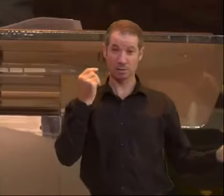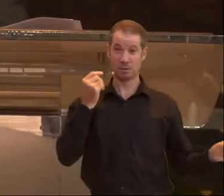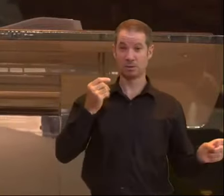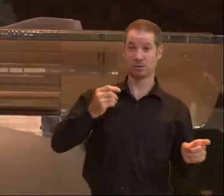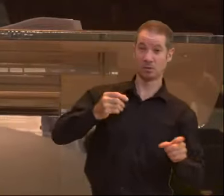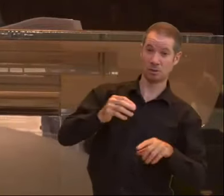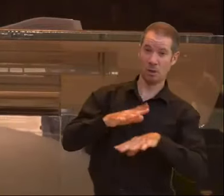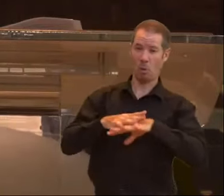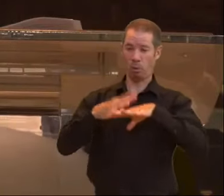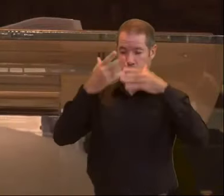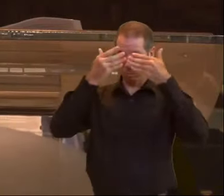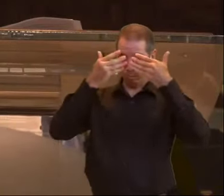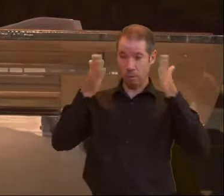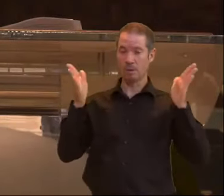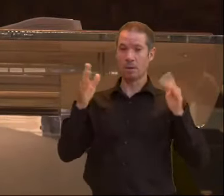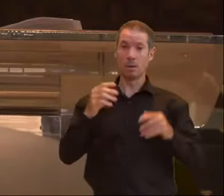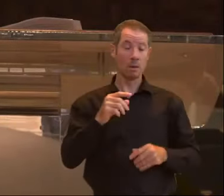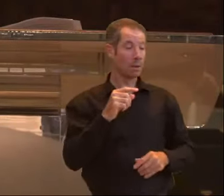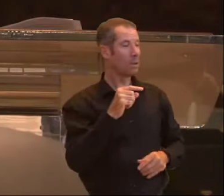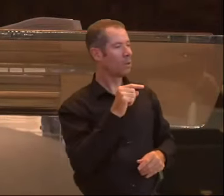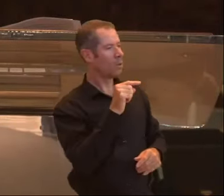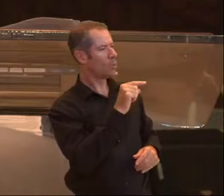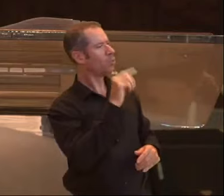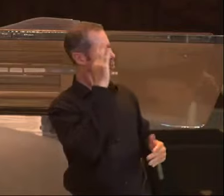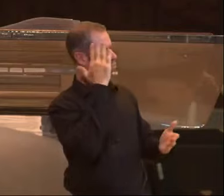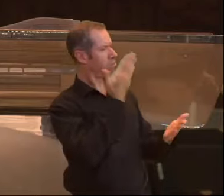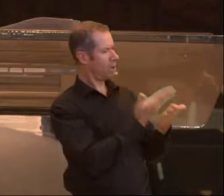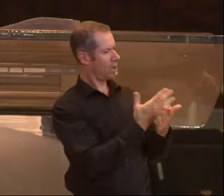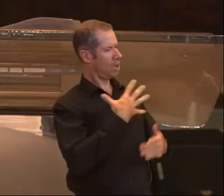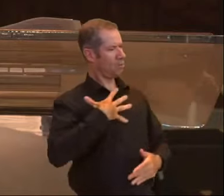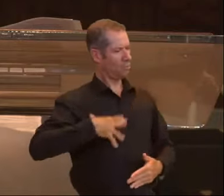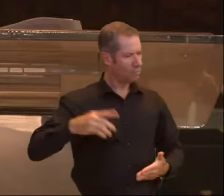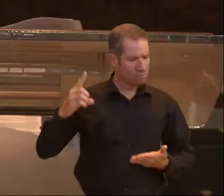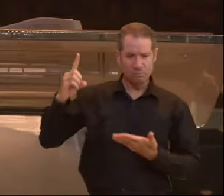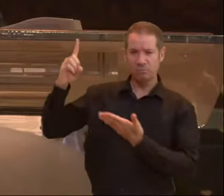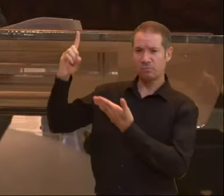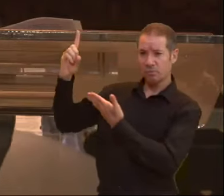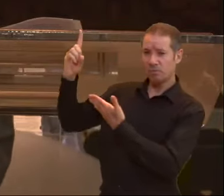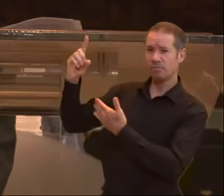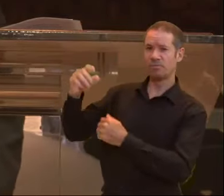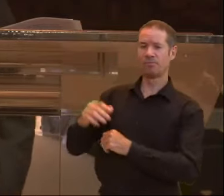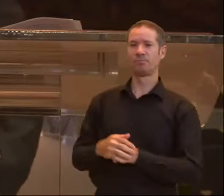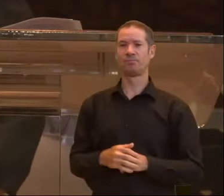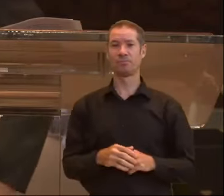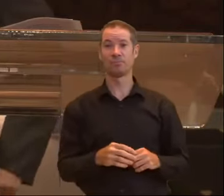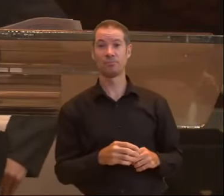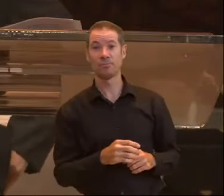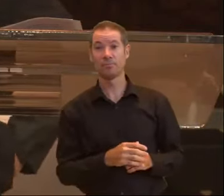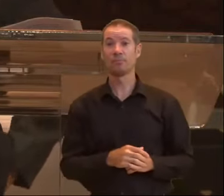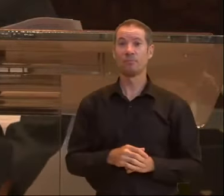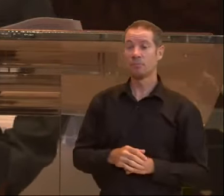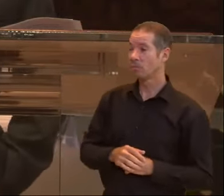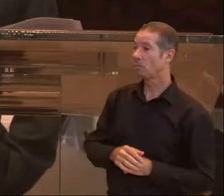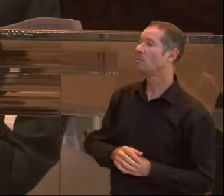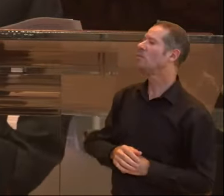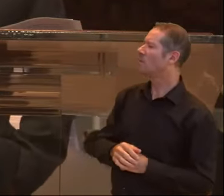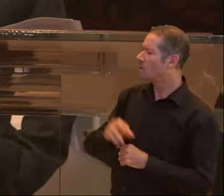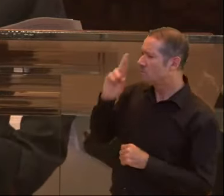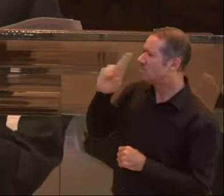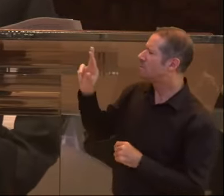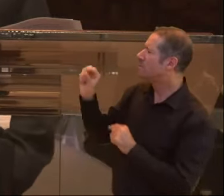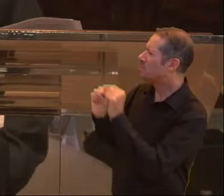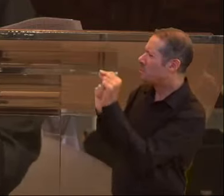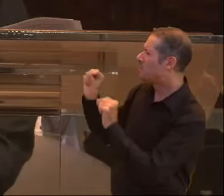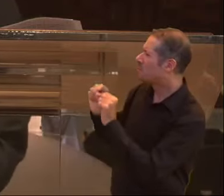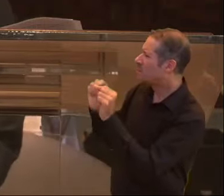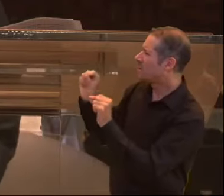pergunta: tu crês no Filho de Deus? E ele perguntou: Senhor, quem é